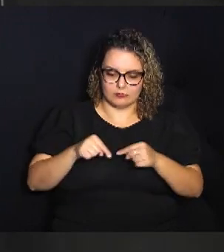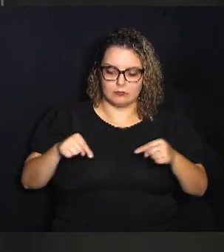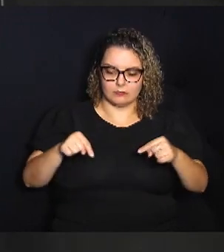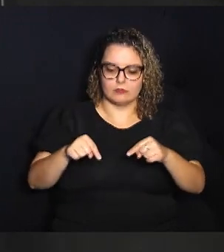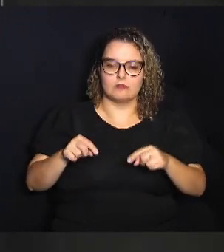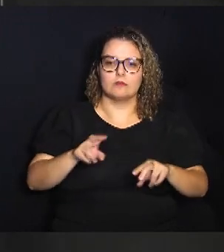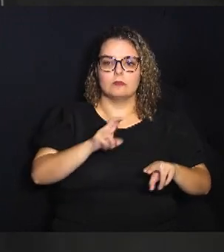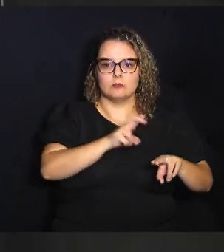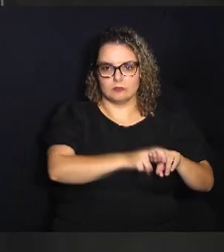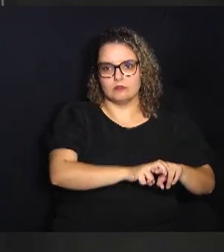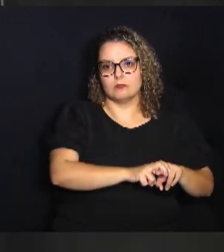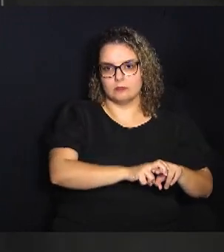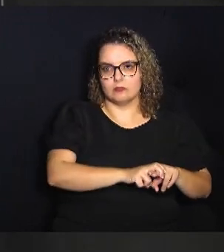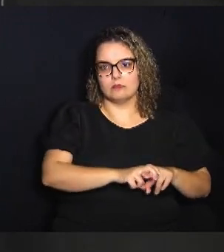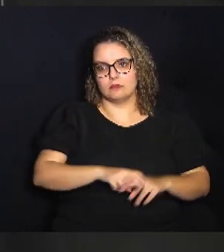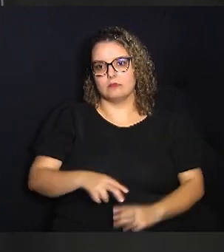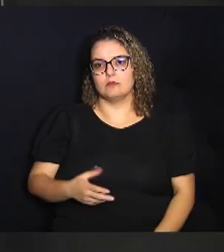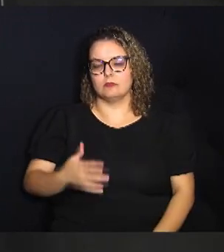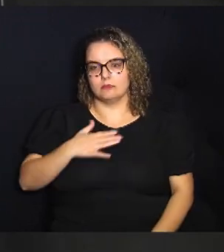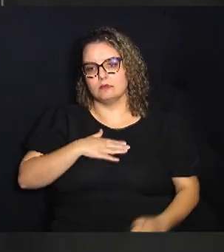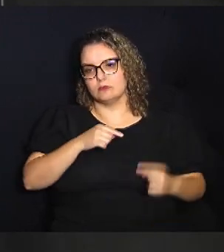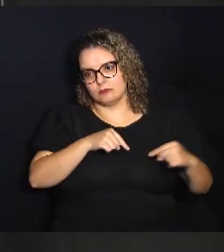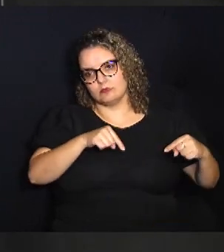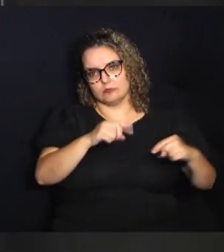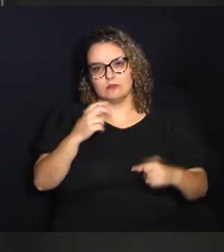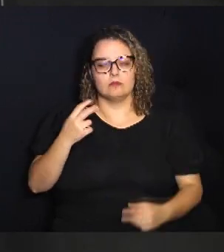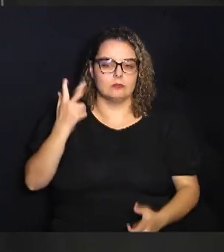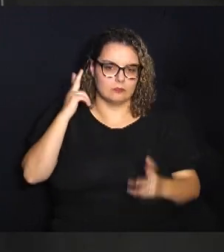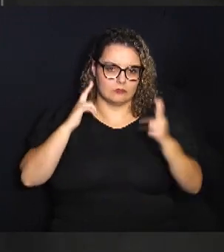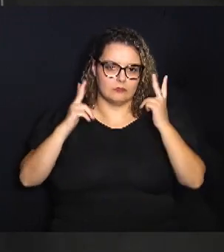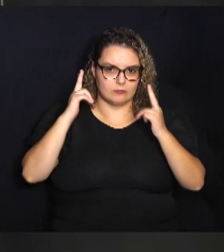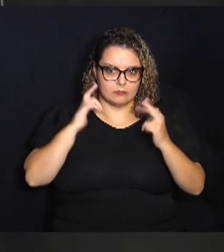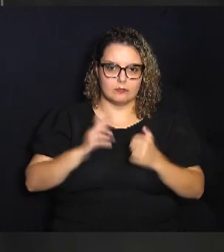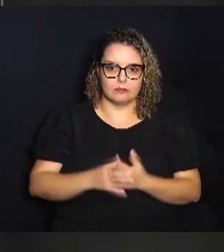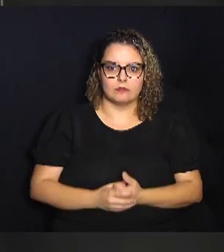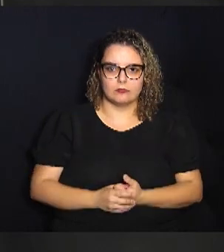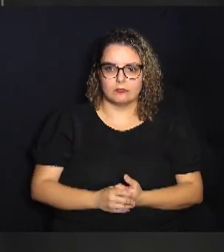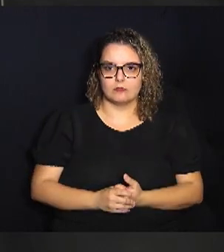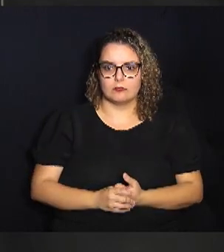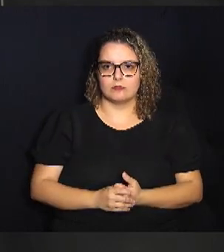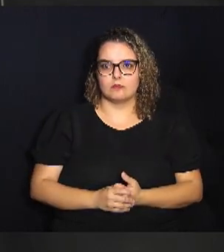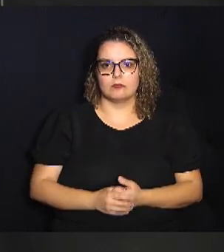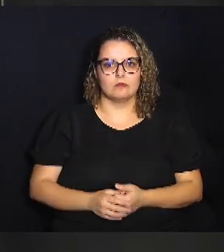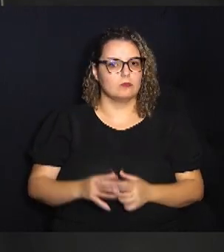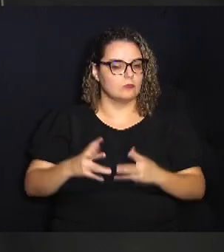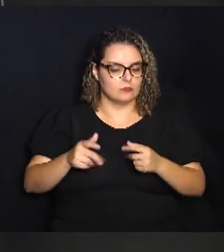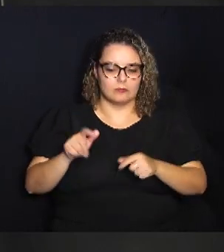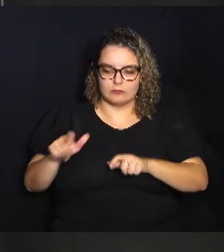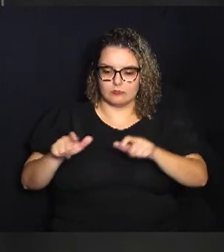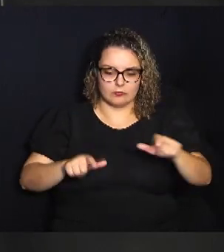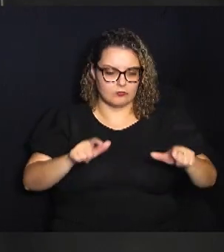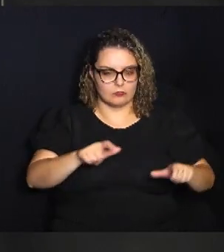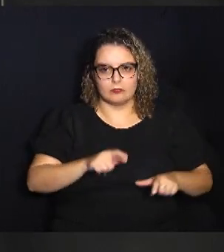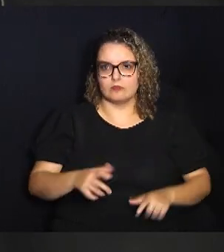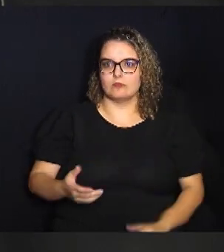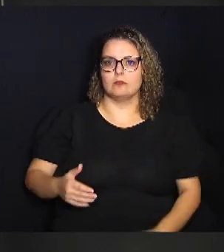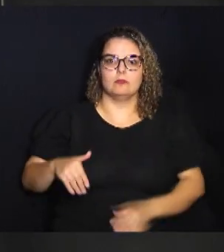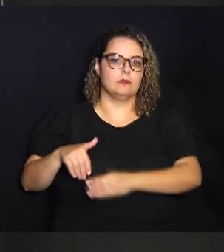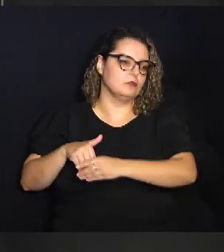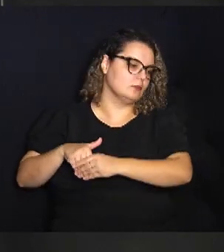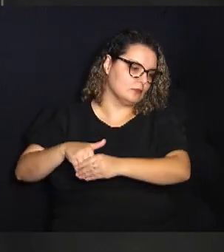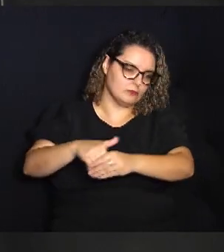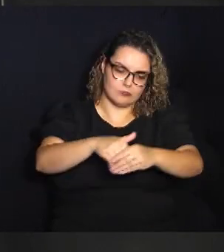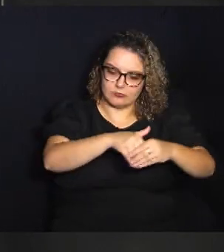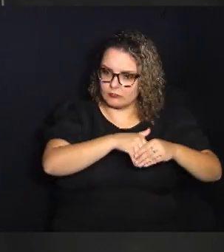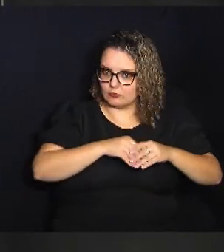cadeira mesmo, porque, como eu disse, eu tenho pessoal dos 4 cantos da cidade. Eu tive voto em todos os